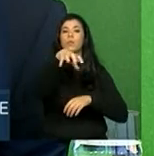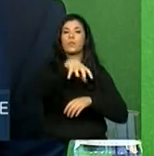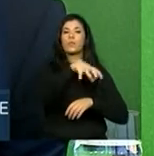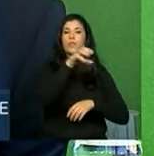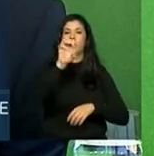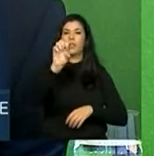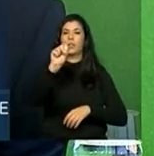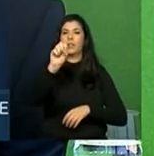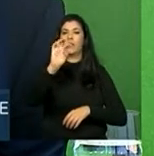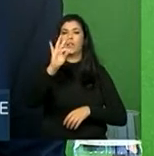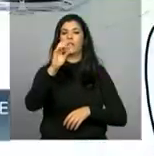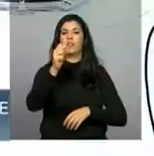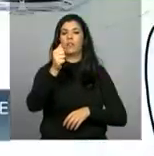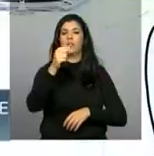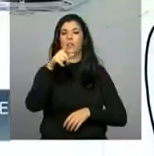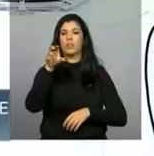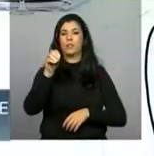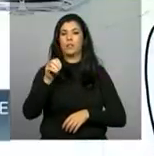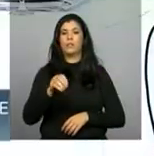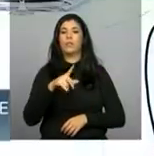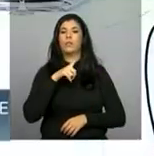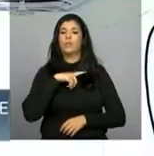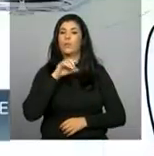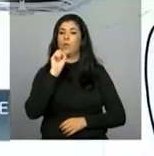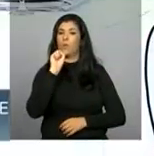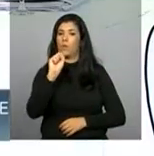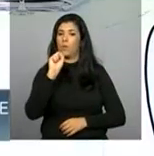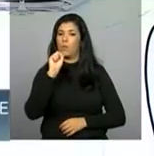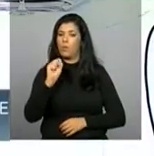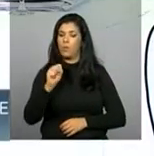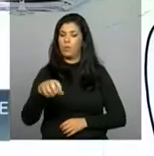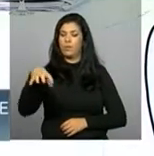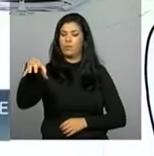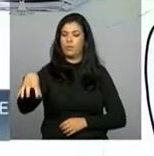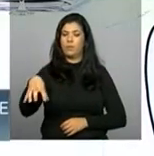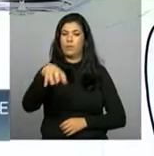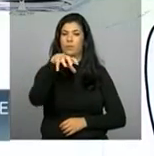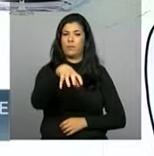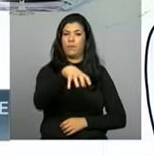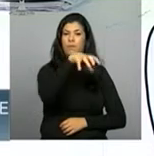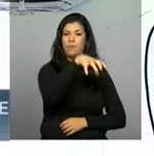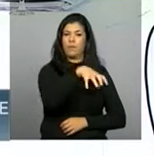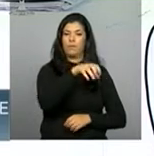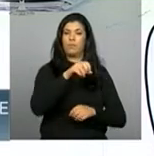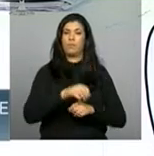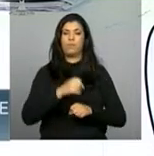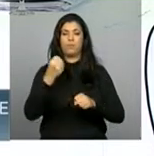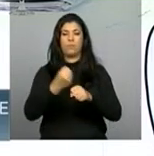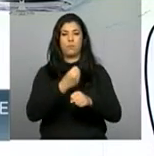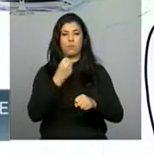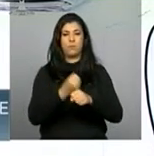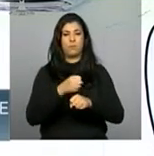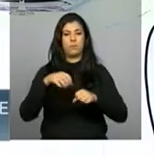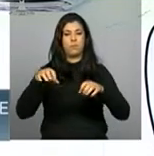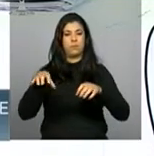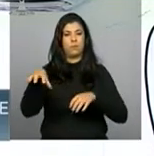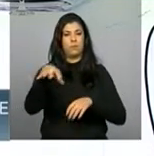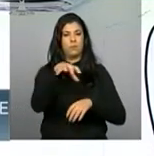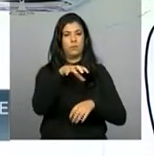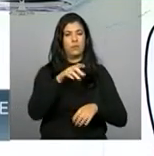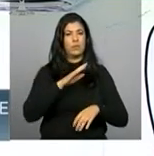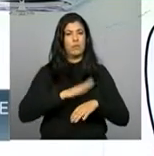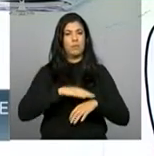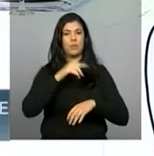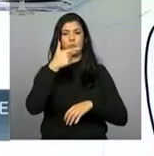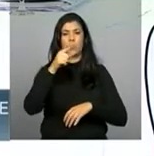sete nós temos oito Estações estão todas em obra tá tudo em obra nós vemos pela mais de